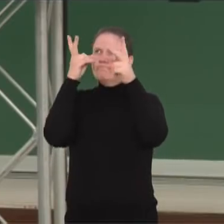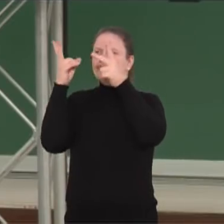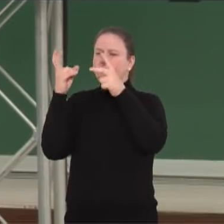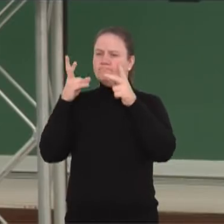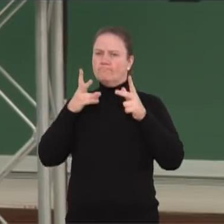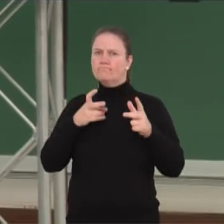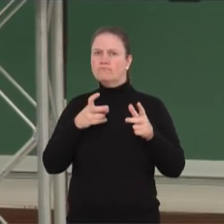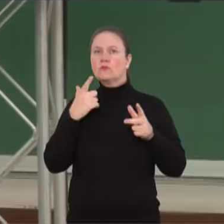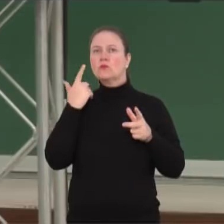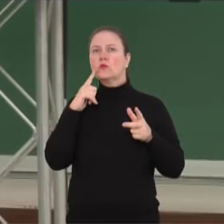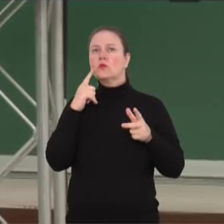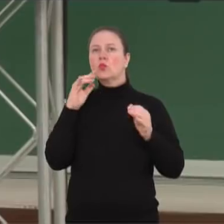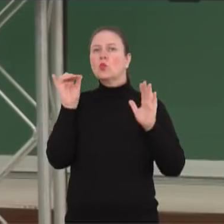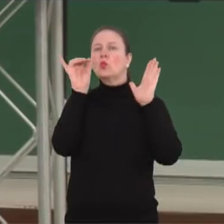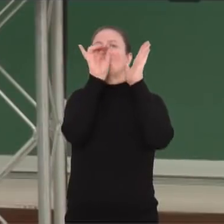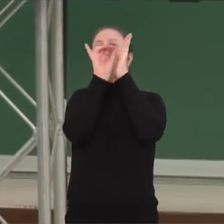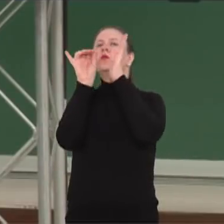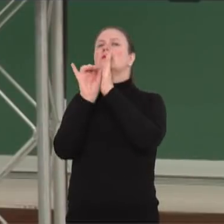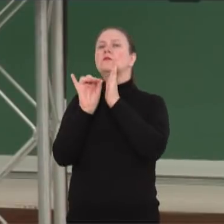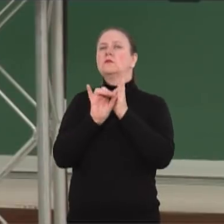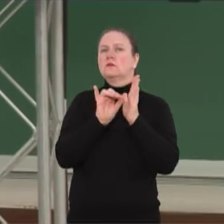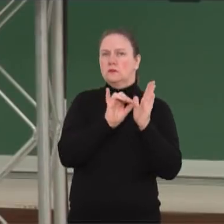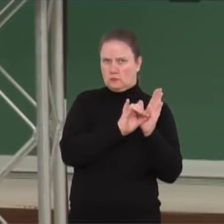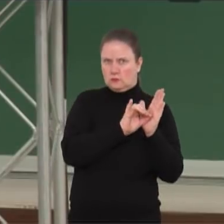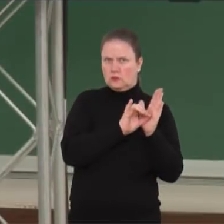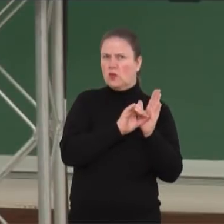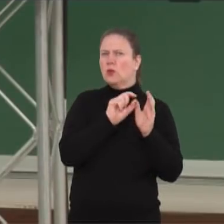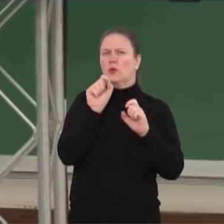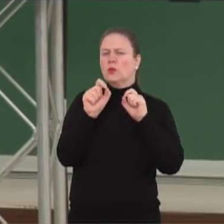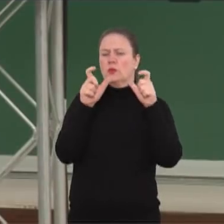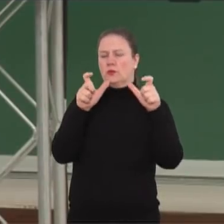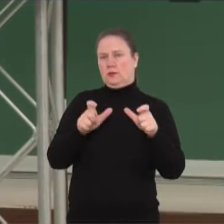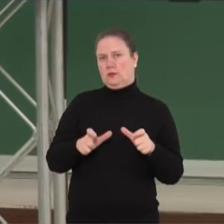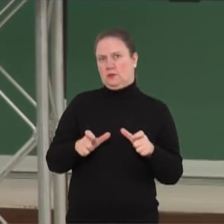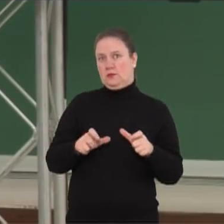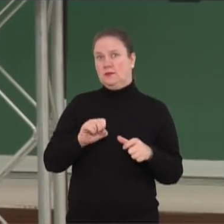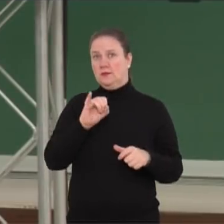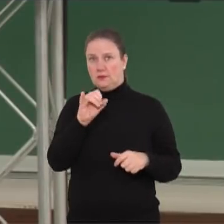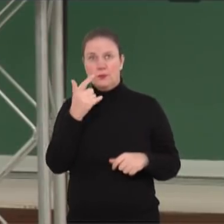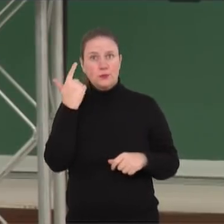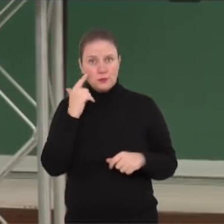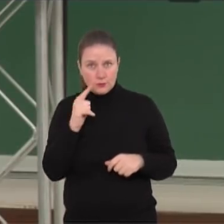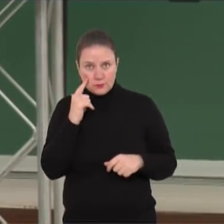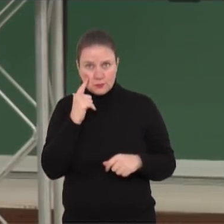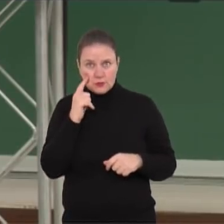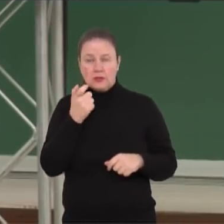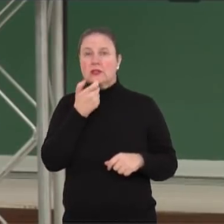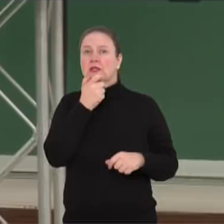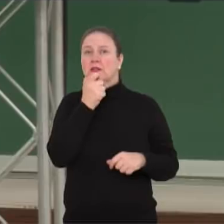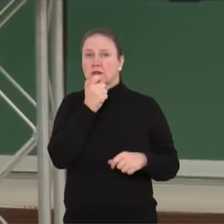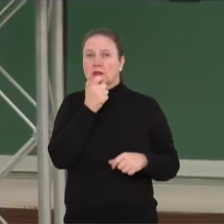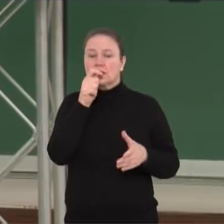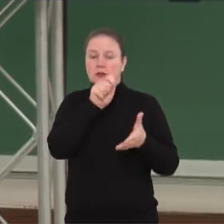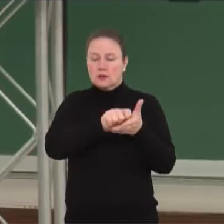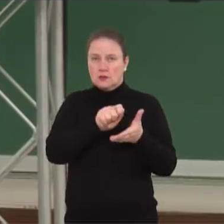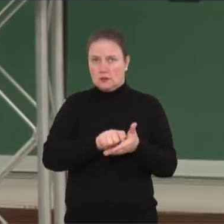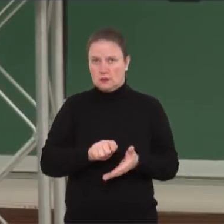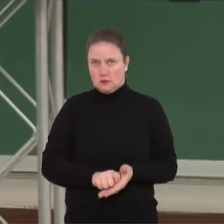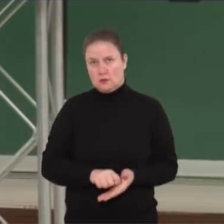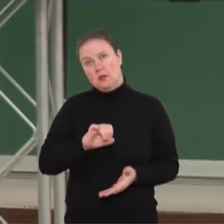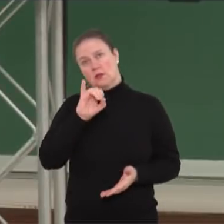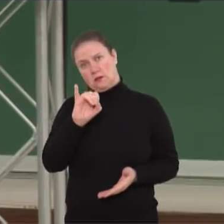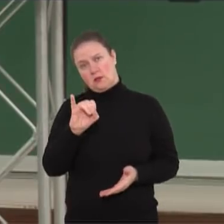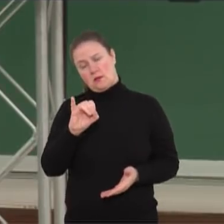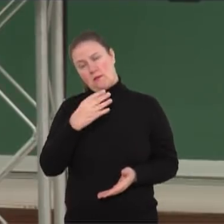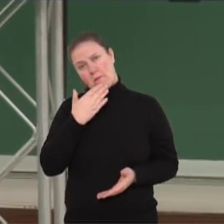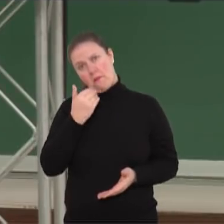imagem e consiga ver se consegue identificar que lugar é esse. Se você conseguir escrever em inglês, ótimo. Se você quiser escrever em